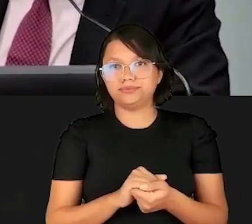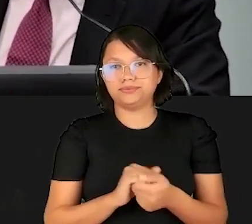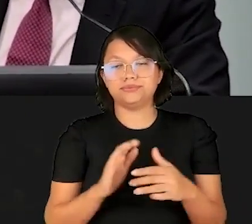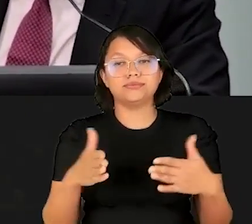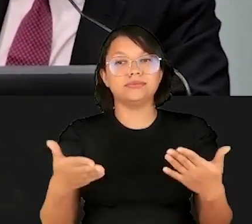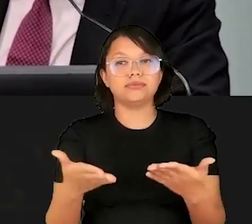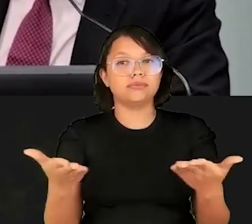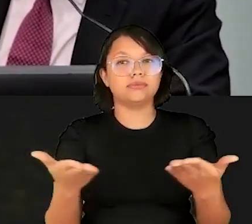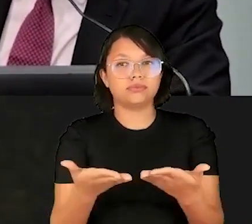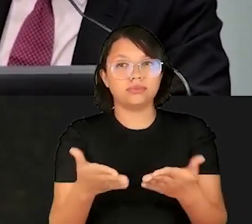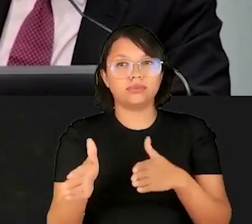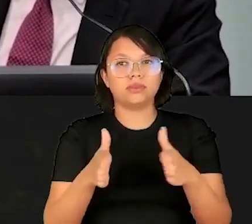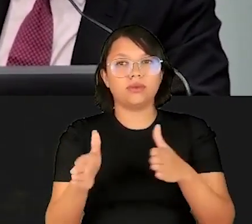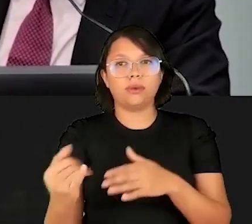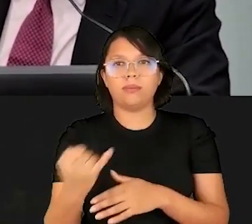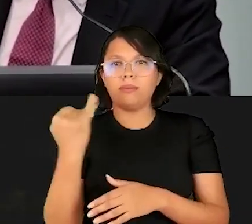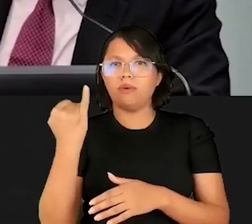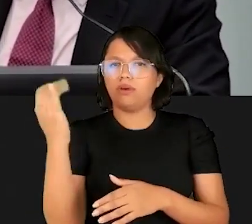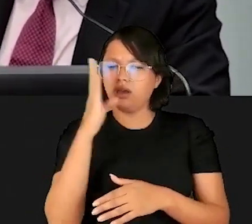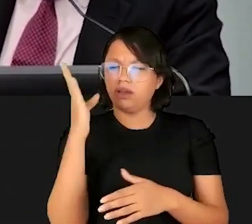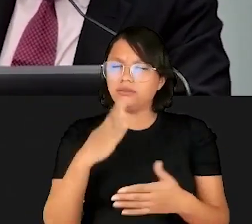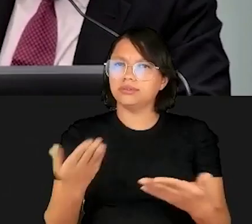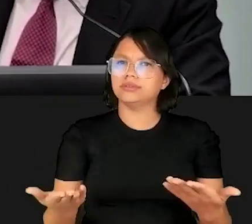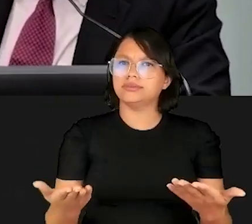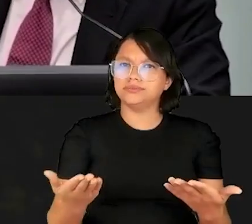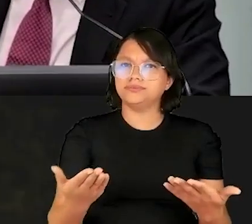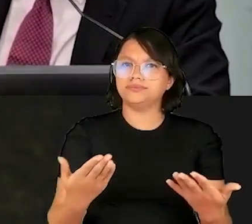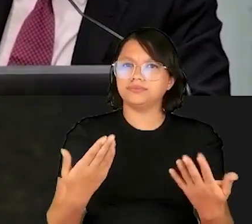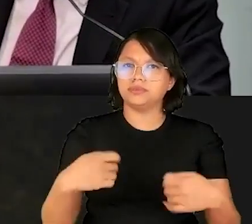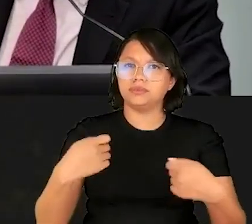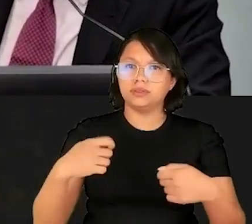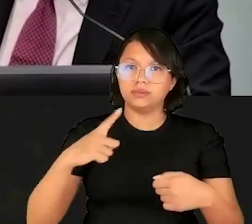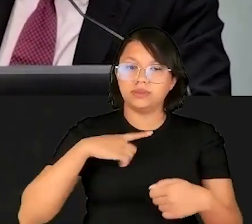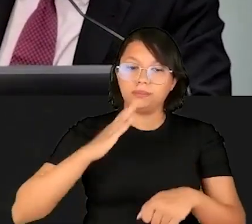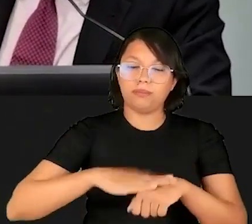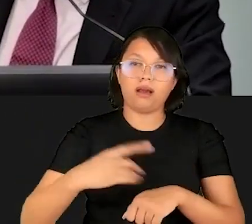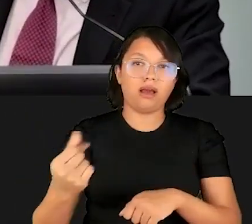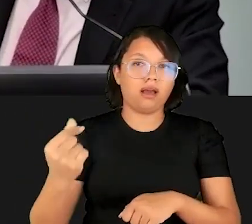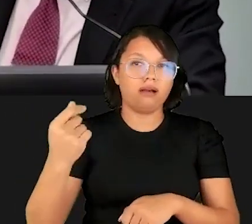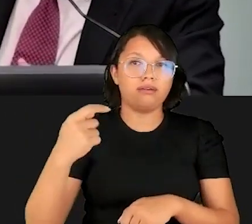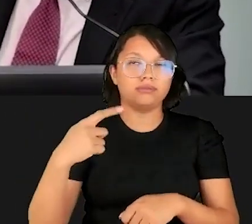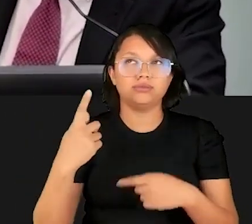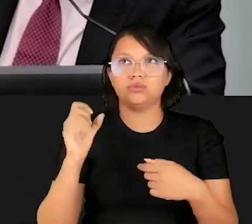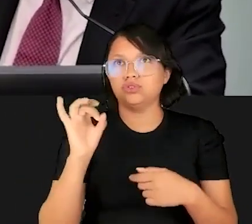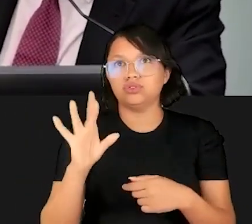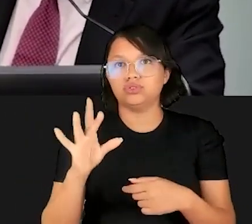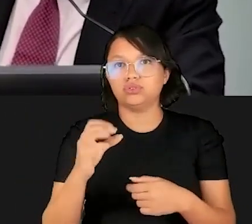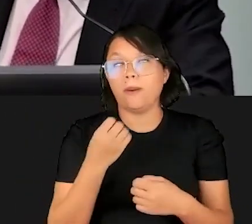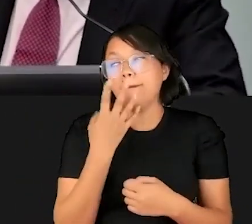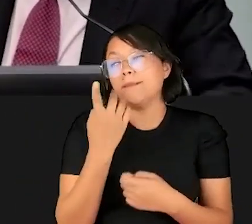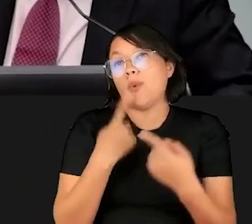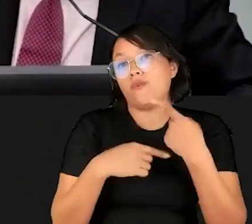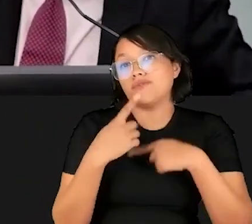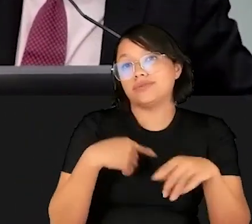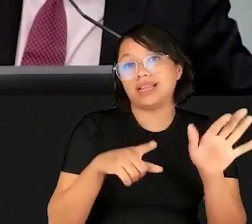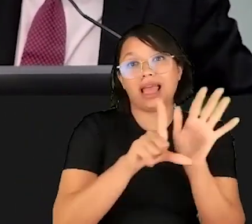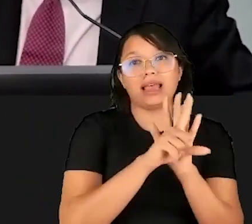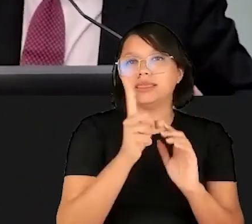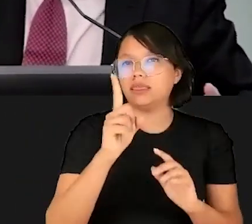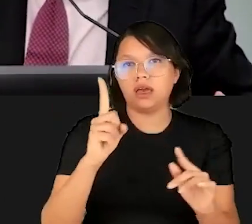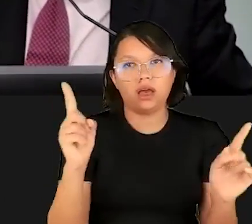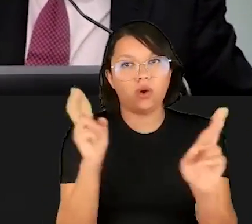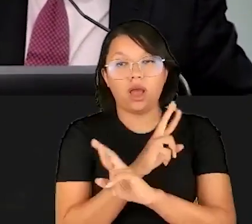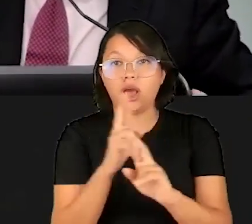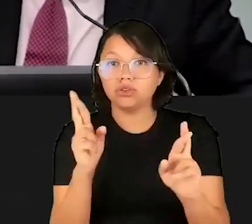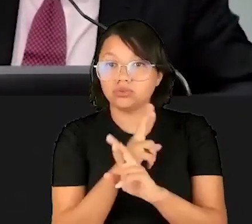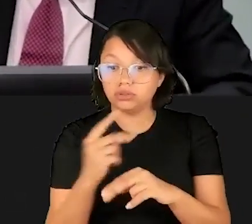esse é um momento importante do Brasil. Nós vamos ter que aportar mais recursos. Não adianta só a boa vontade da lei, ela tem que vir associada